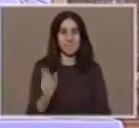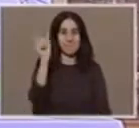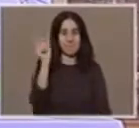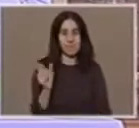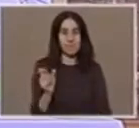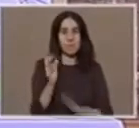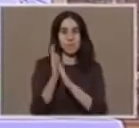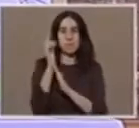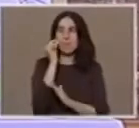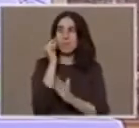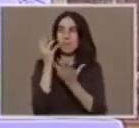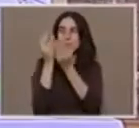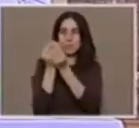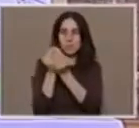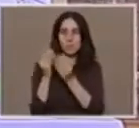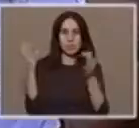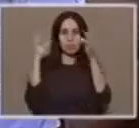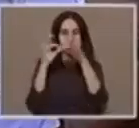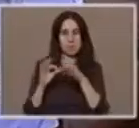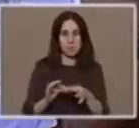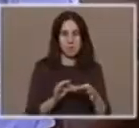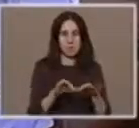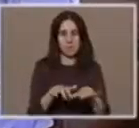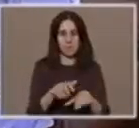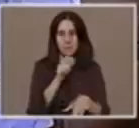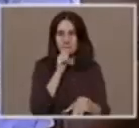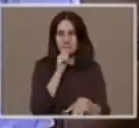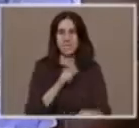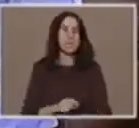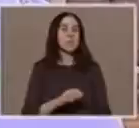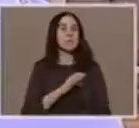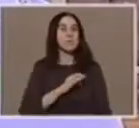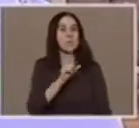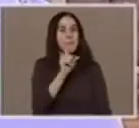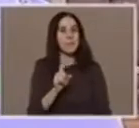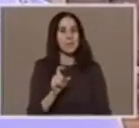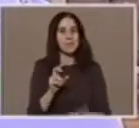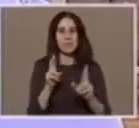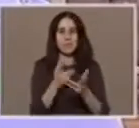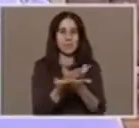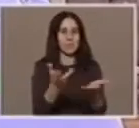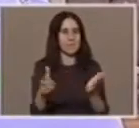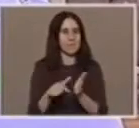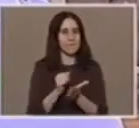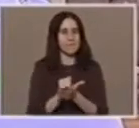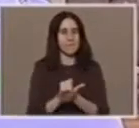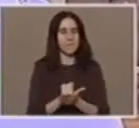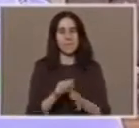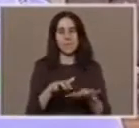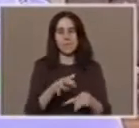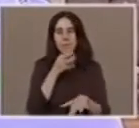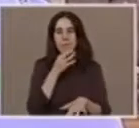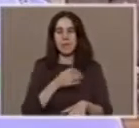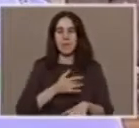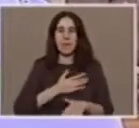com o Pai, na unidade do Espírito Santo. A paz do Senhor esteja sempre convosco.